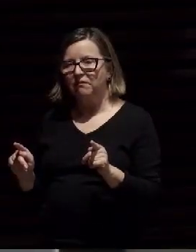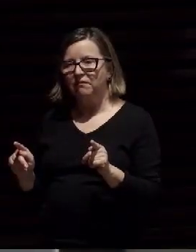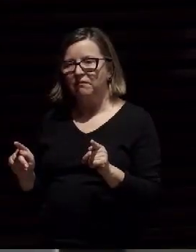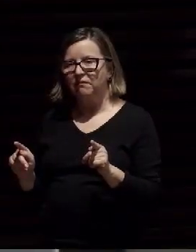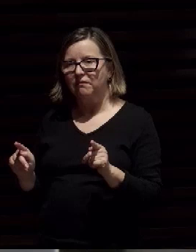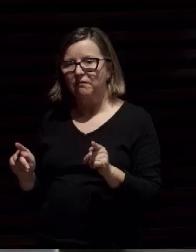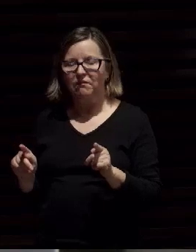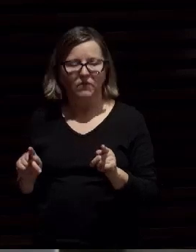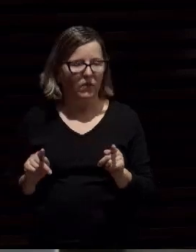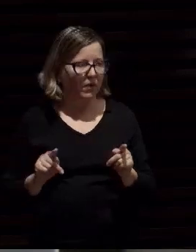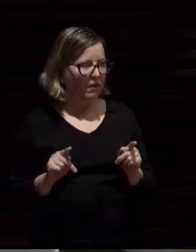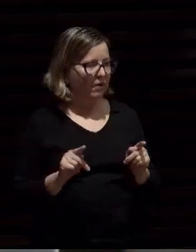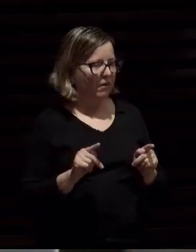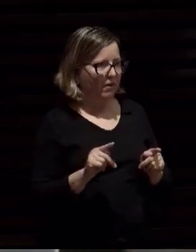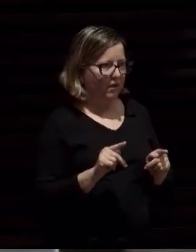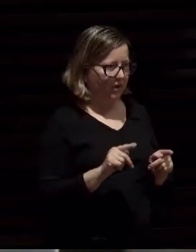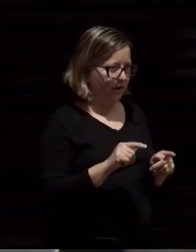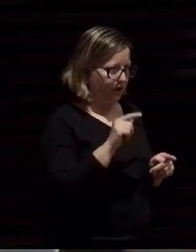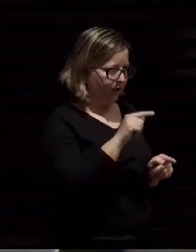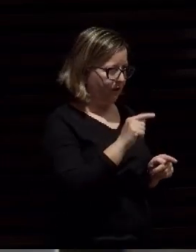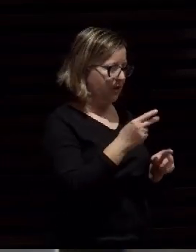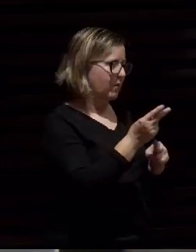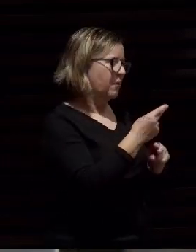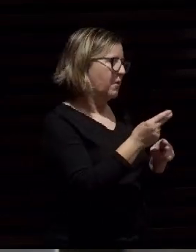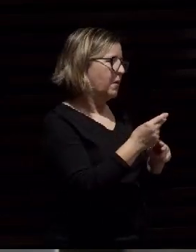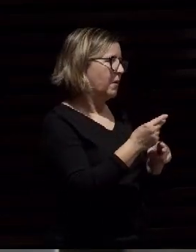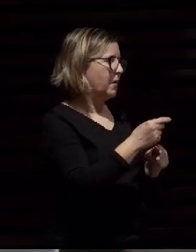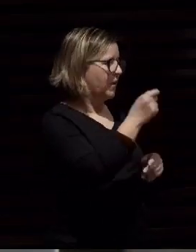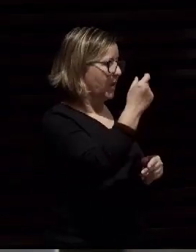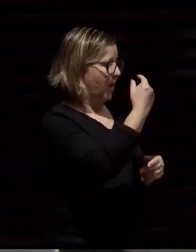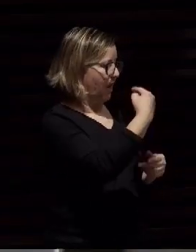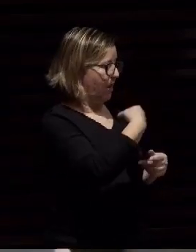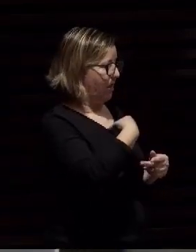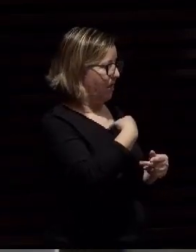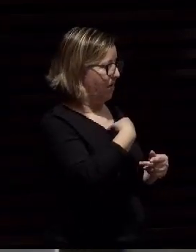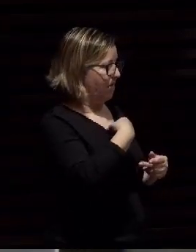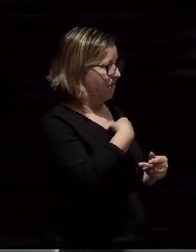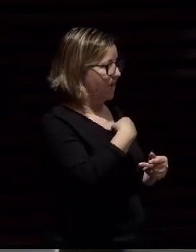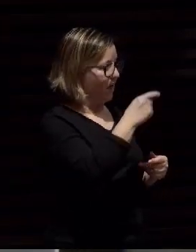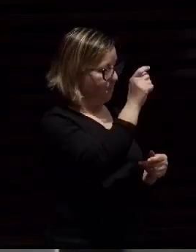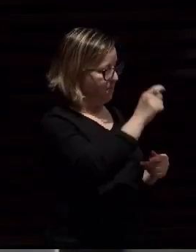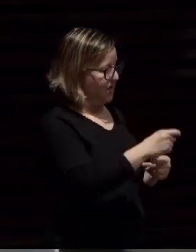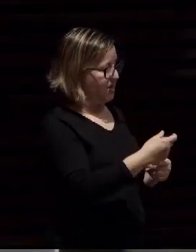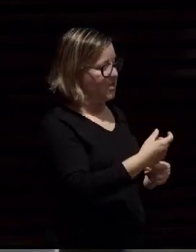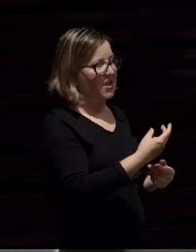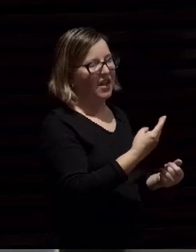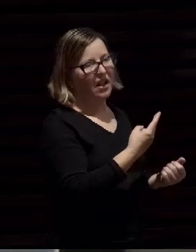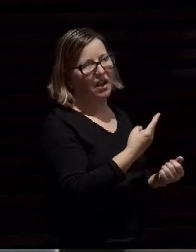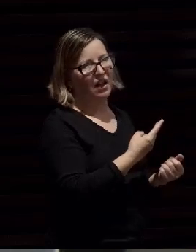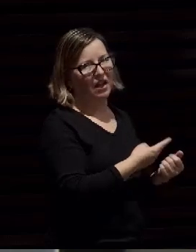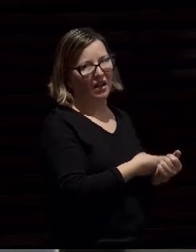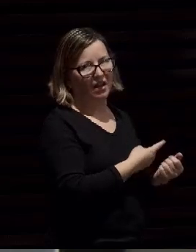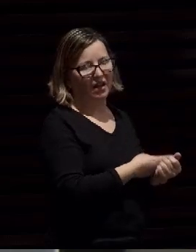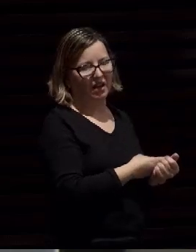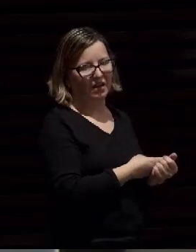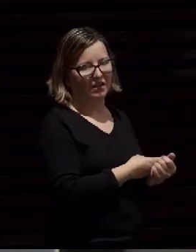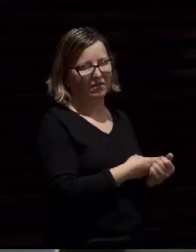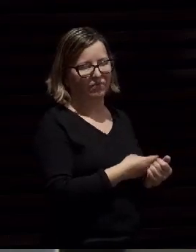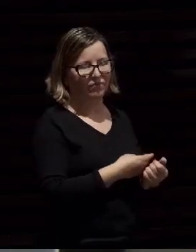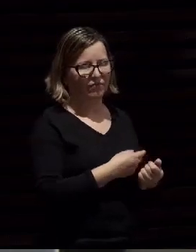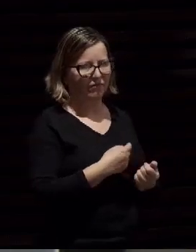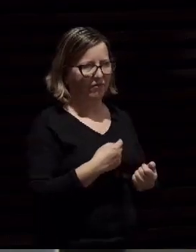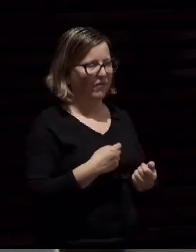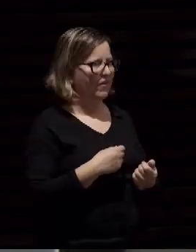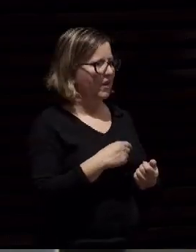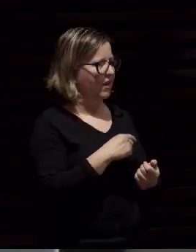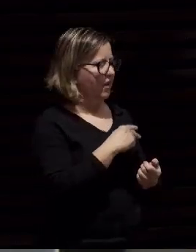E John MacArthur disse, você procurou a pessoa errada. Ele é um pastor, lá na Califórnia. Eu não